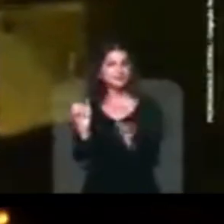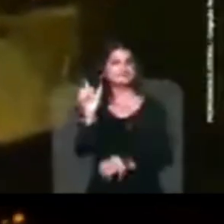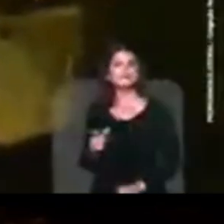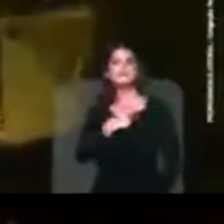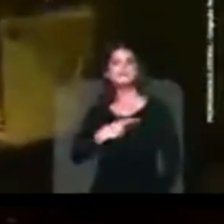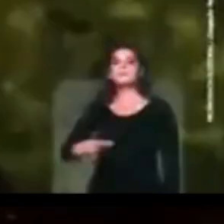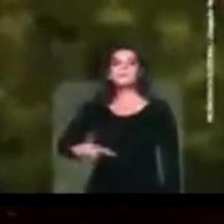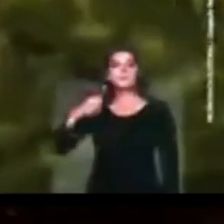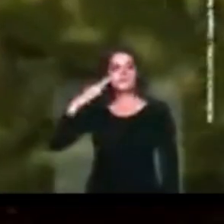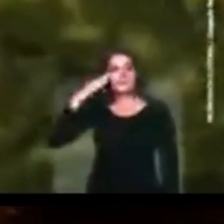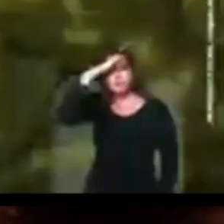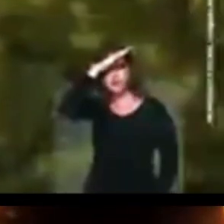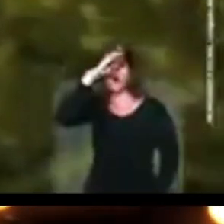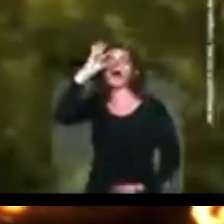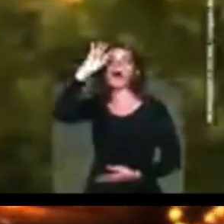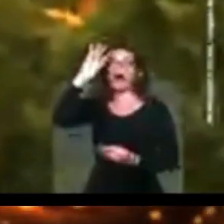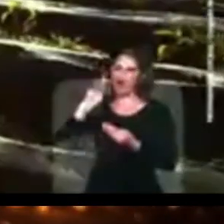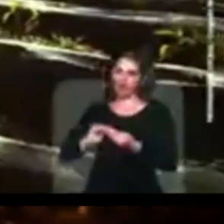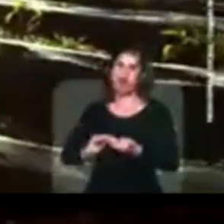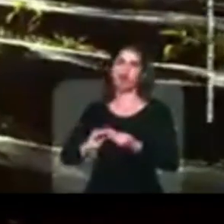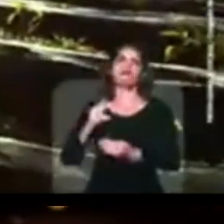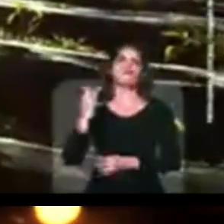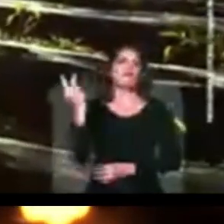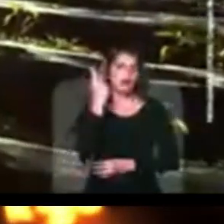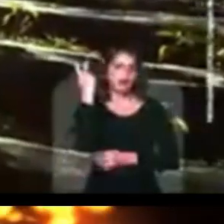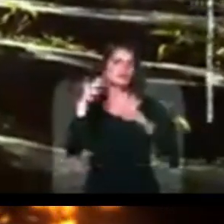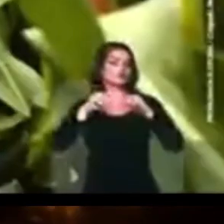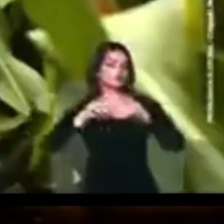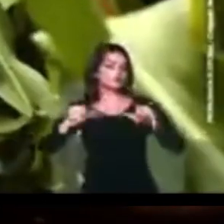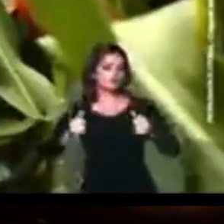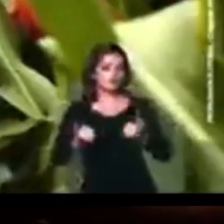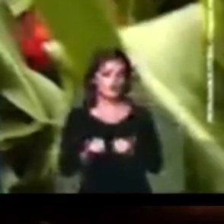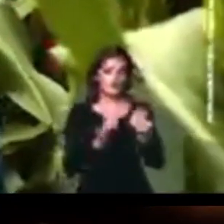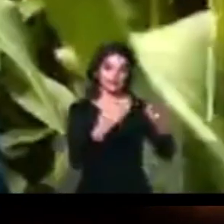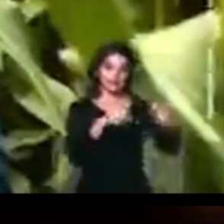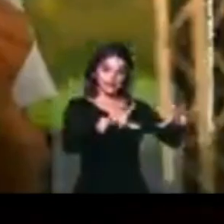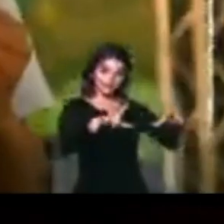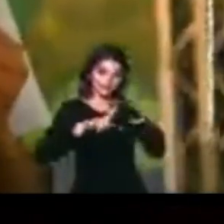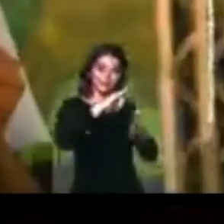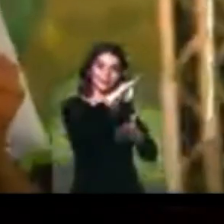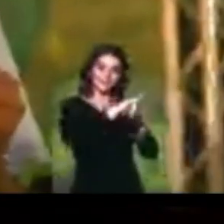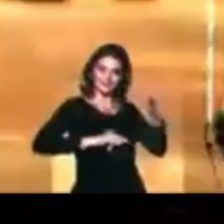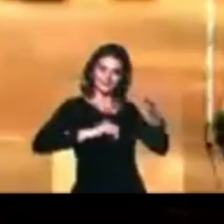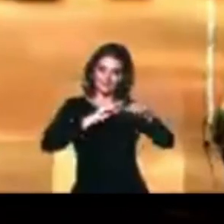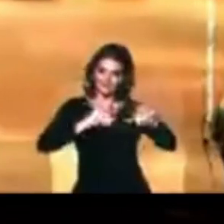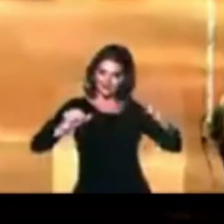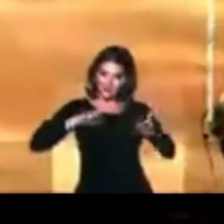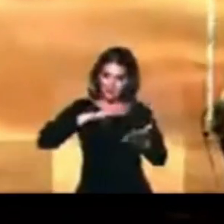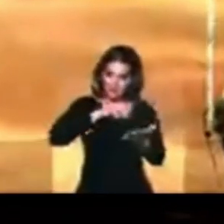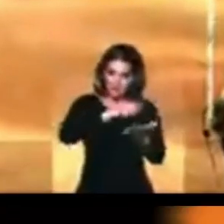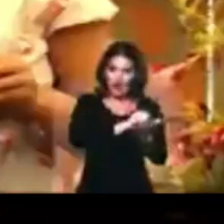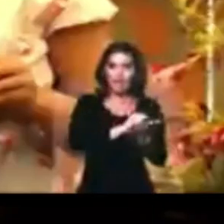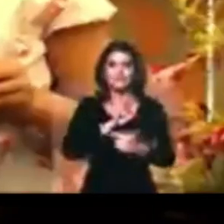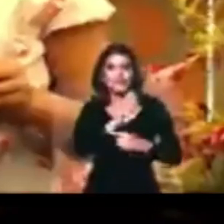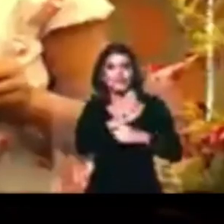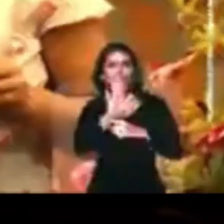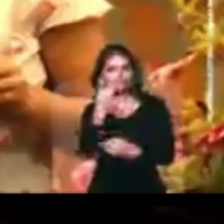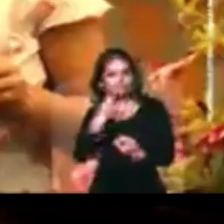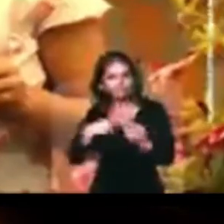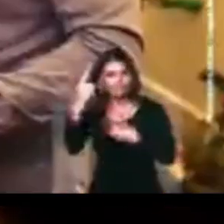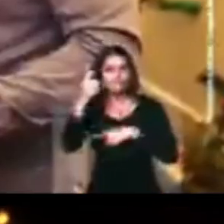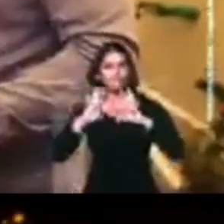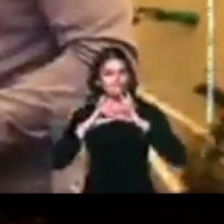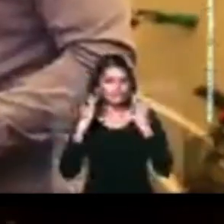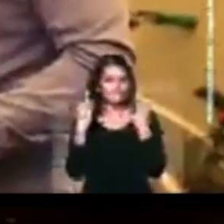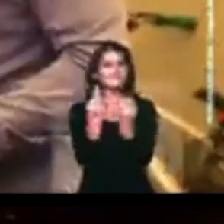o presidente Bolsonaro entendeu o valor da terra, entregou títulos de posse e está ajudando